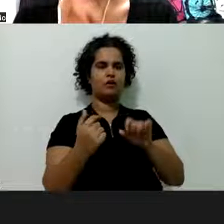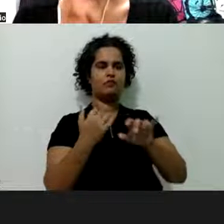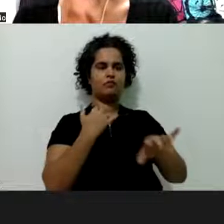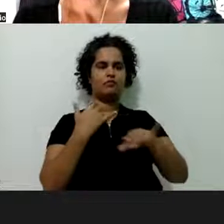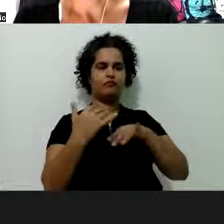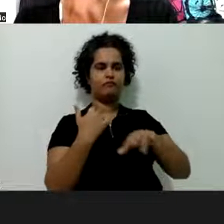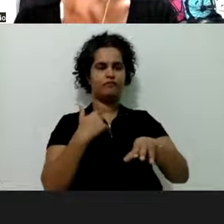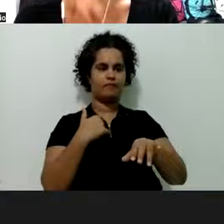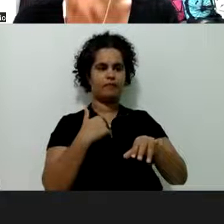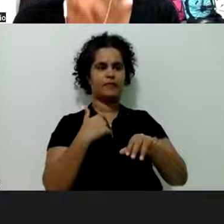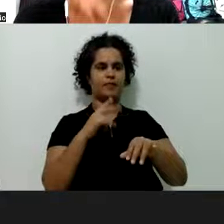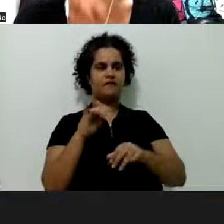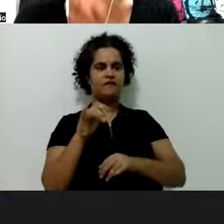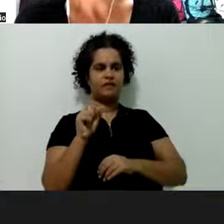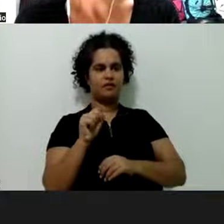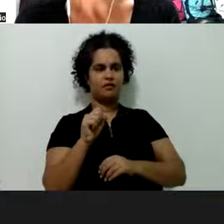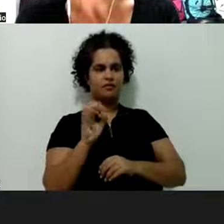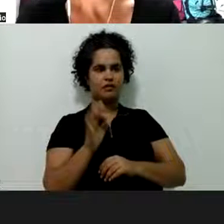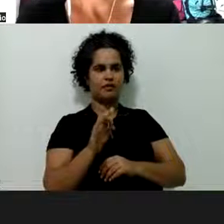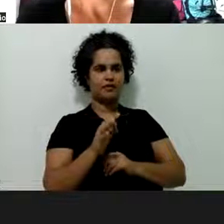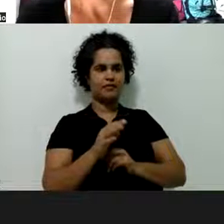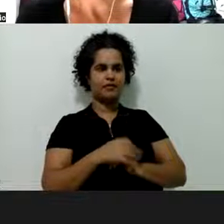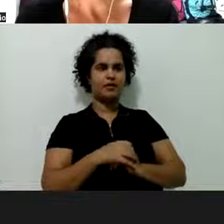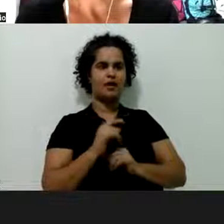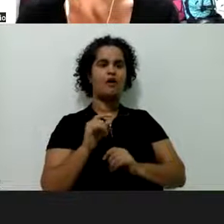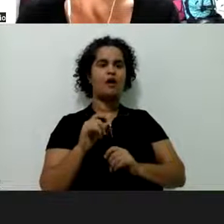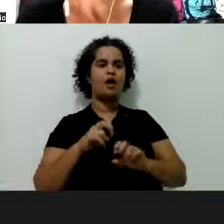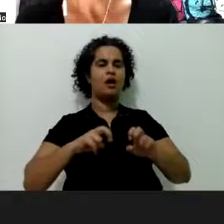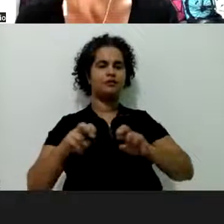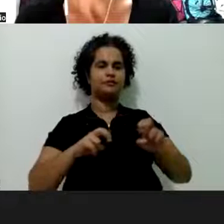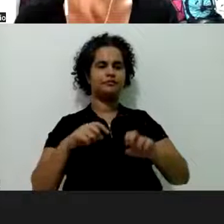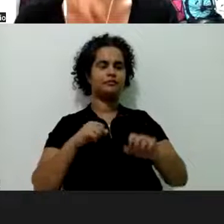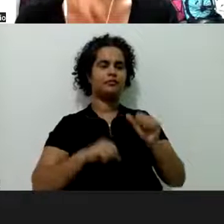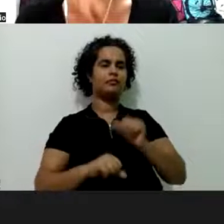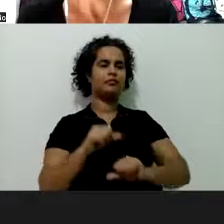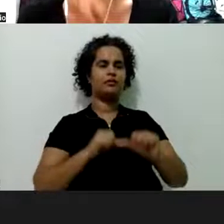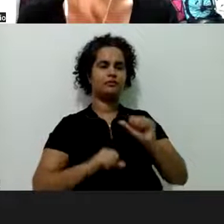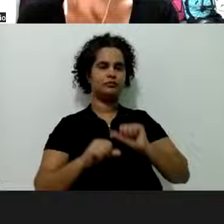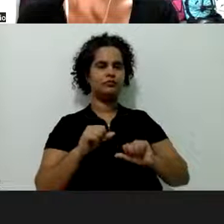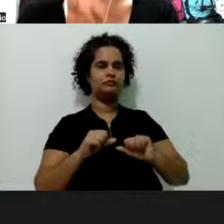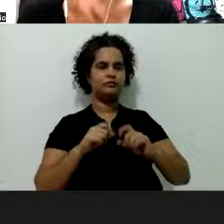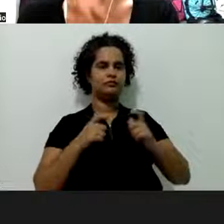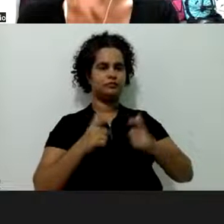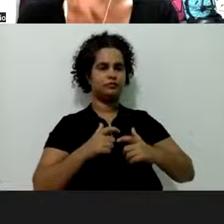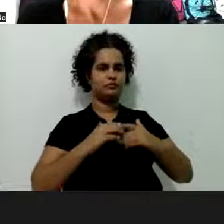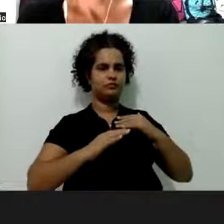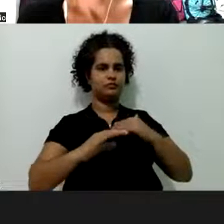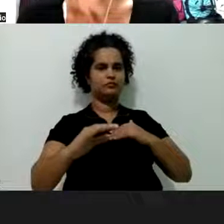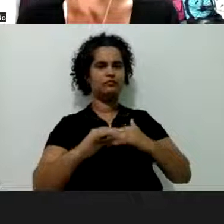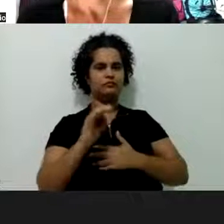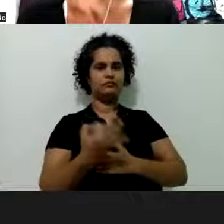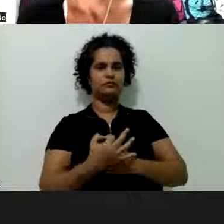isso? É o caso da intervenção. O que foi mudado, a superfície daquilo.